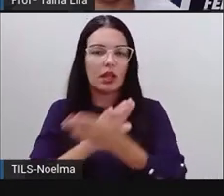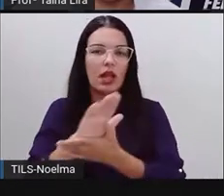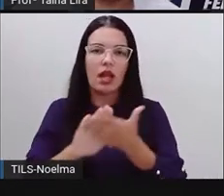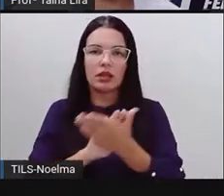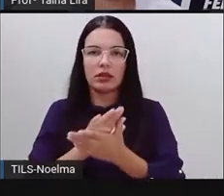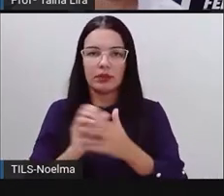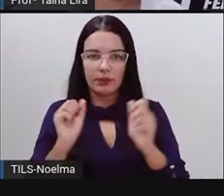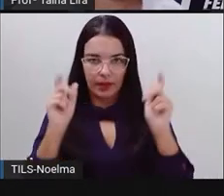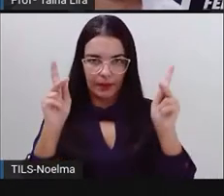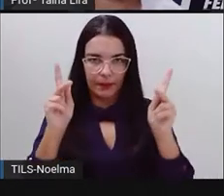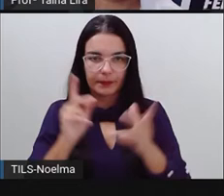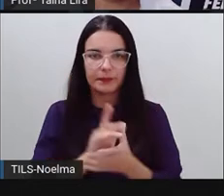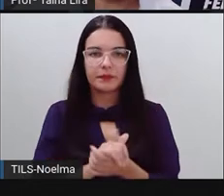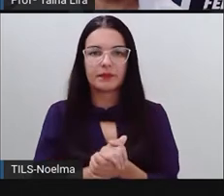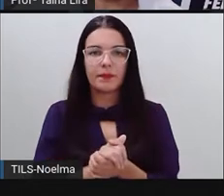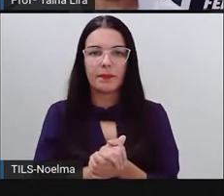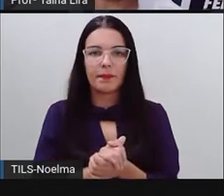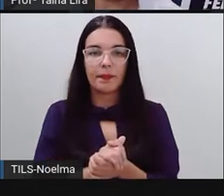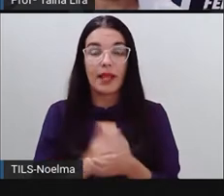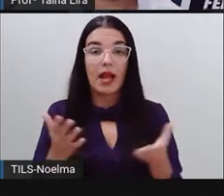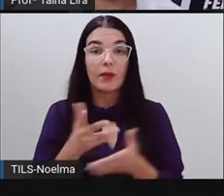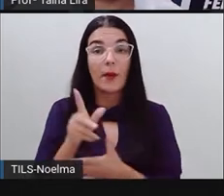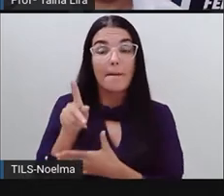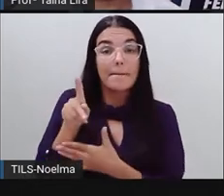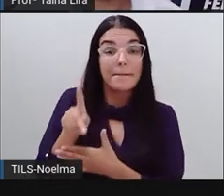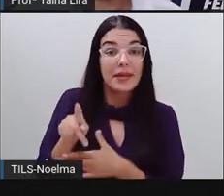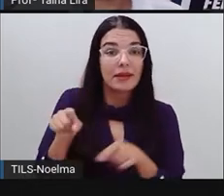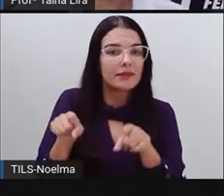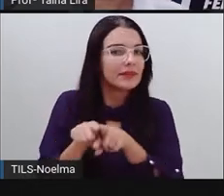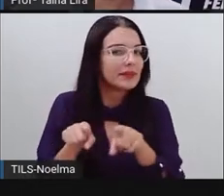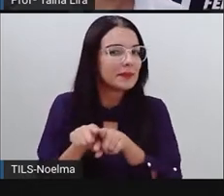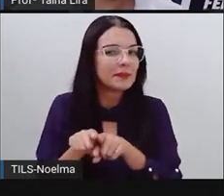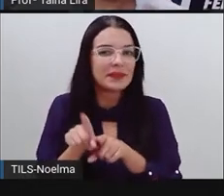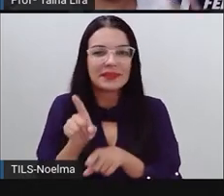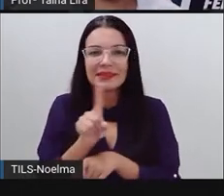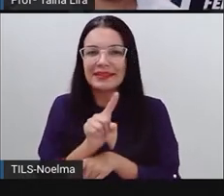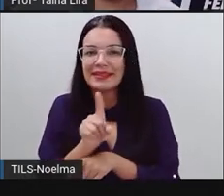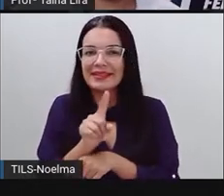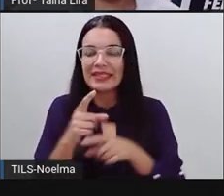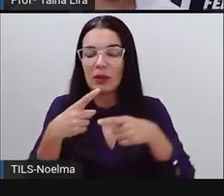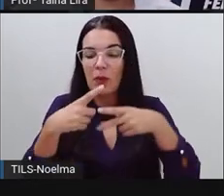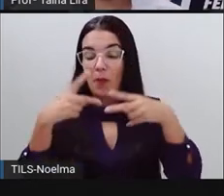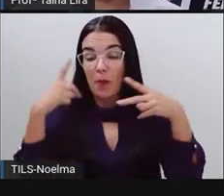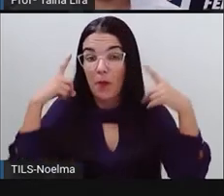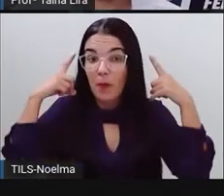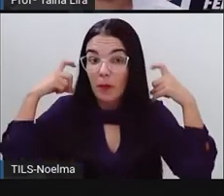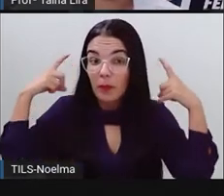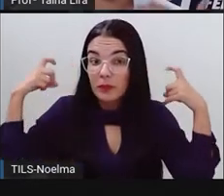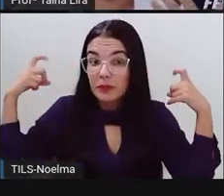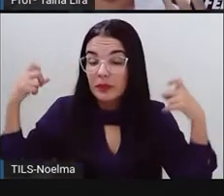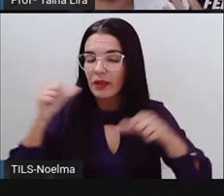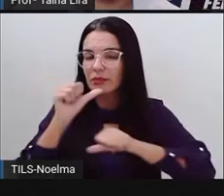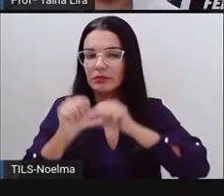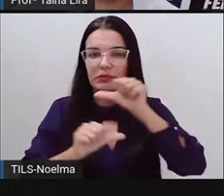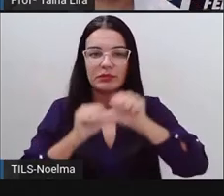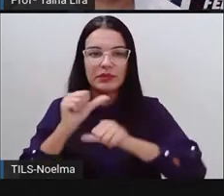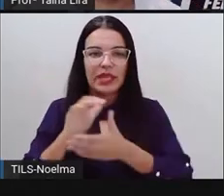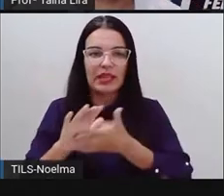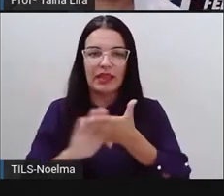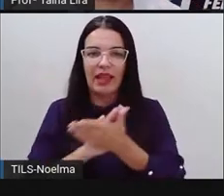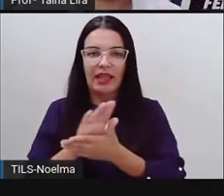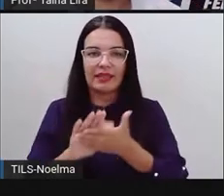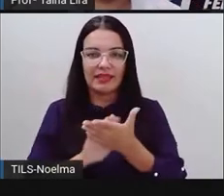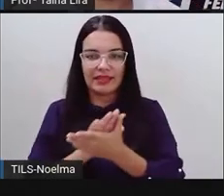tá bom Olá o p de pato então o pé de pato também não vai mudar